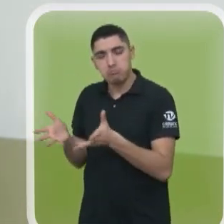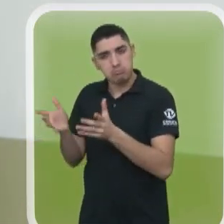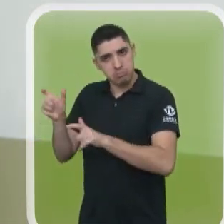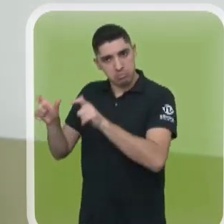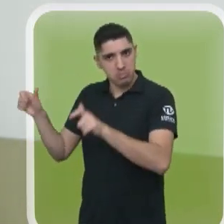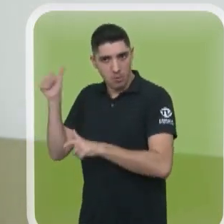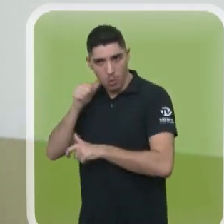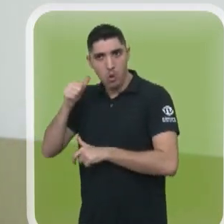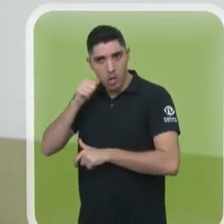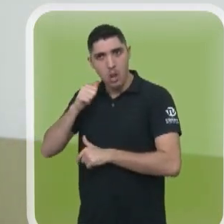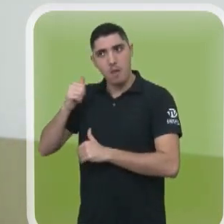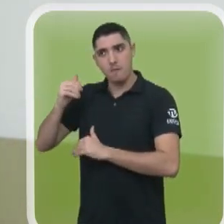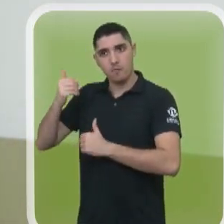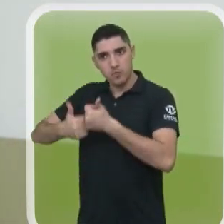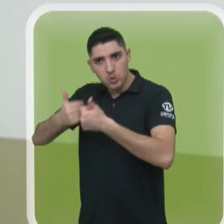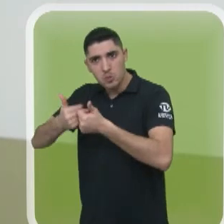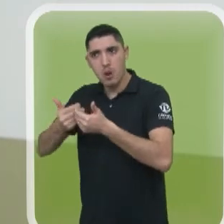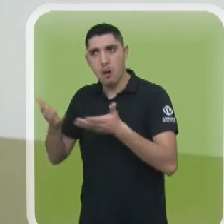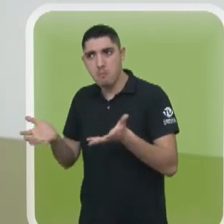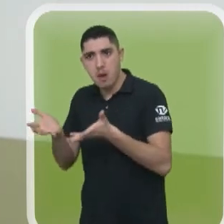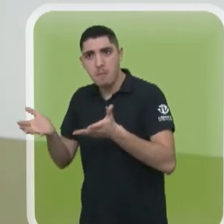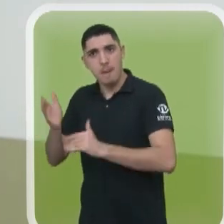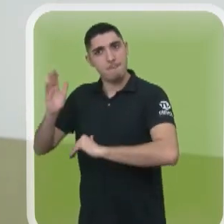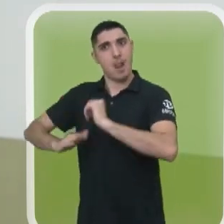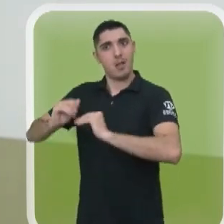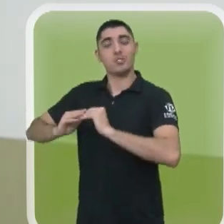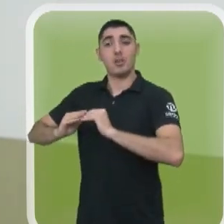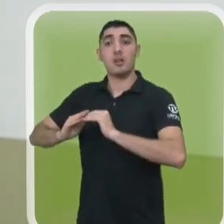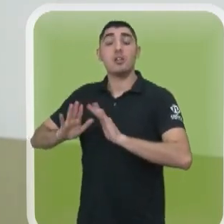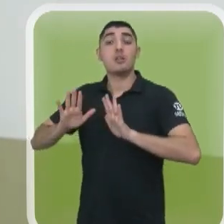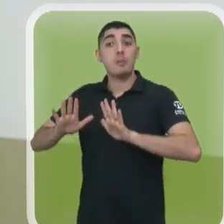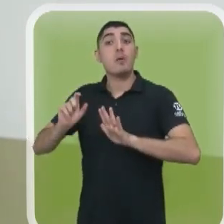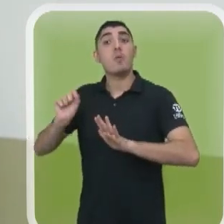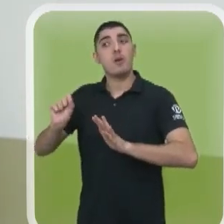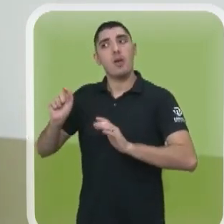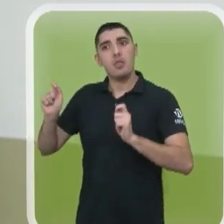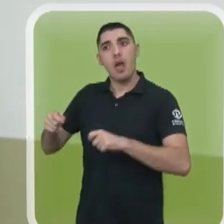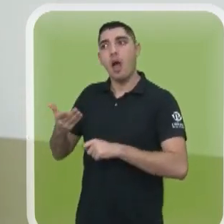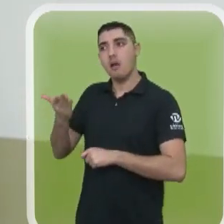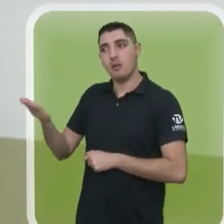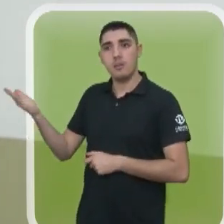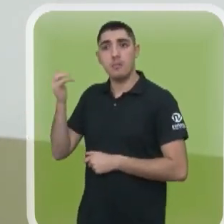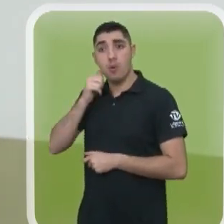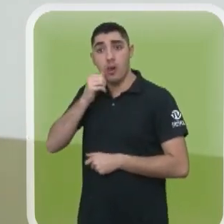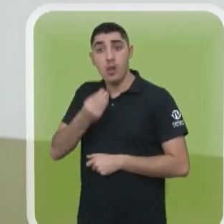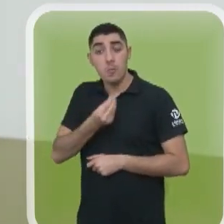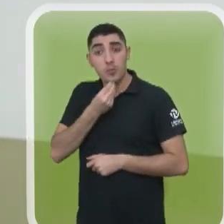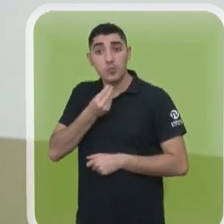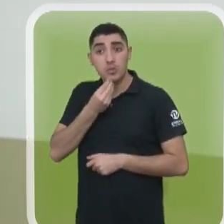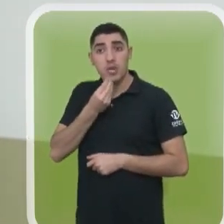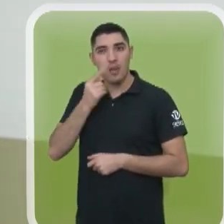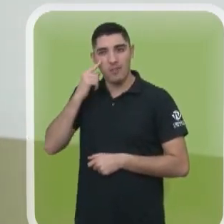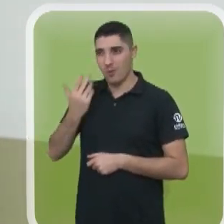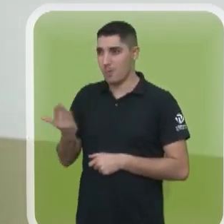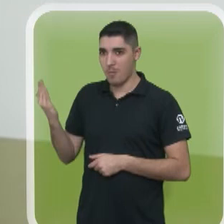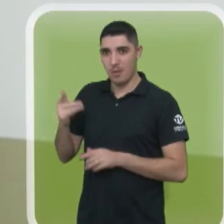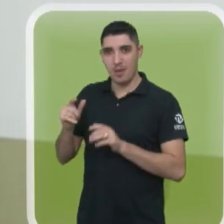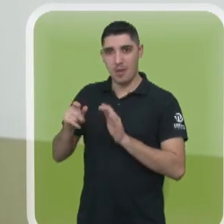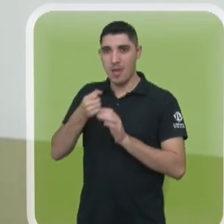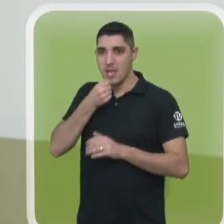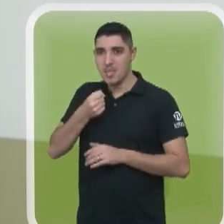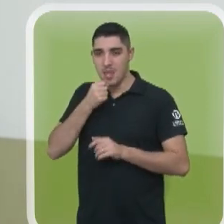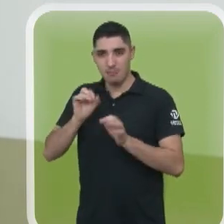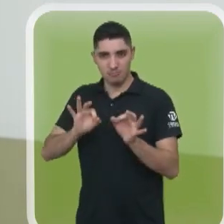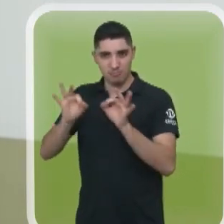a se jogarem futebol é praticar um esporte me dá uma oportunidade para as meninas né como a gente vendo a matéria é